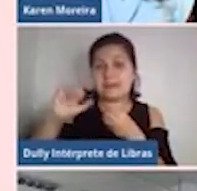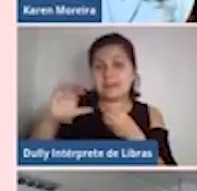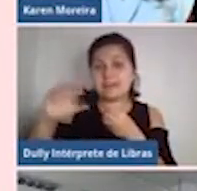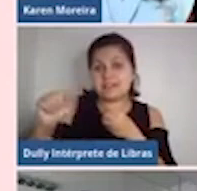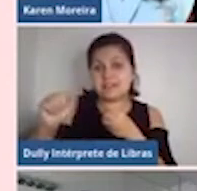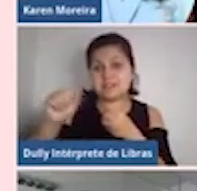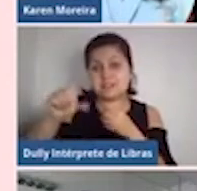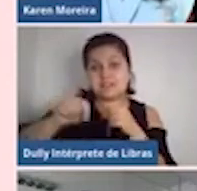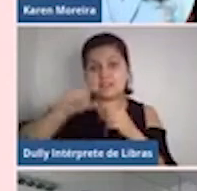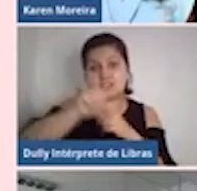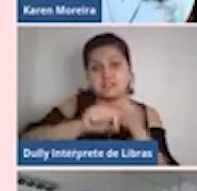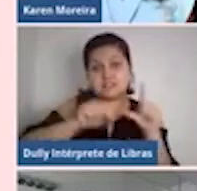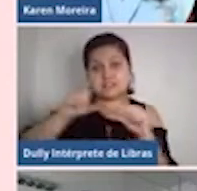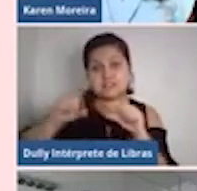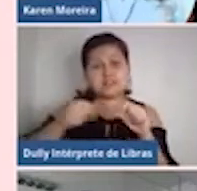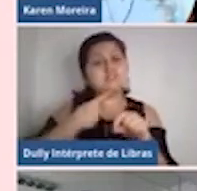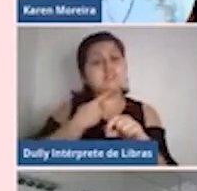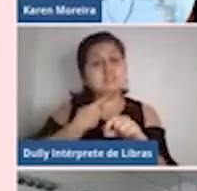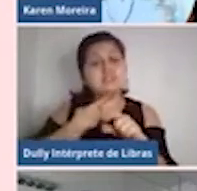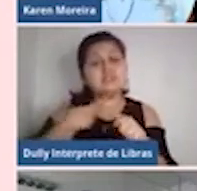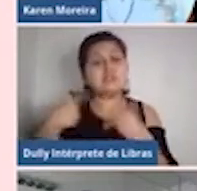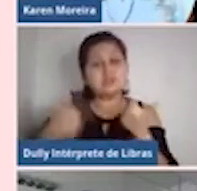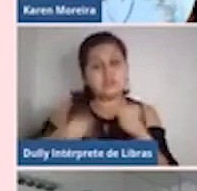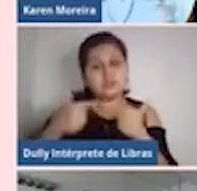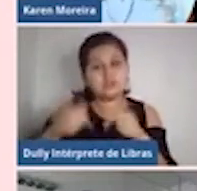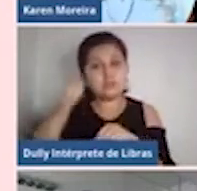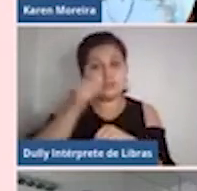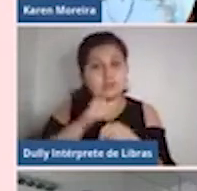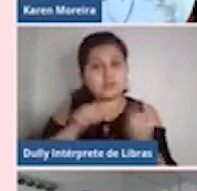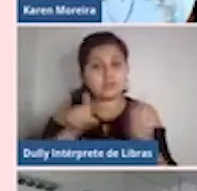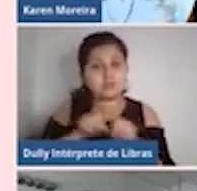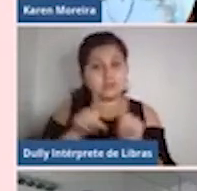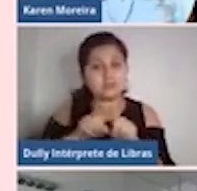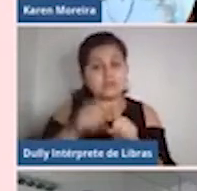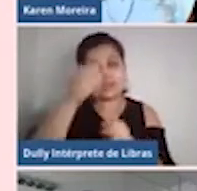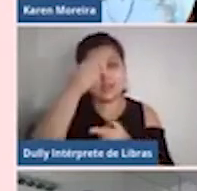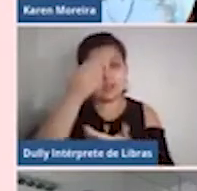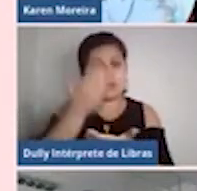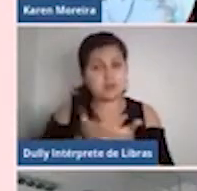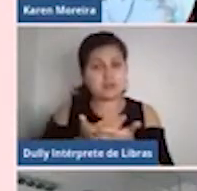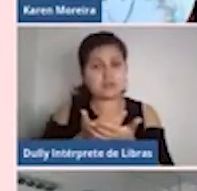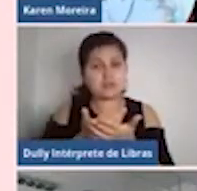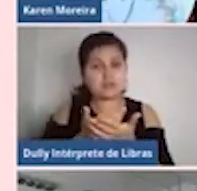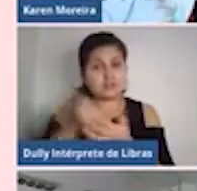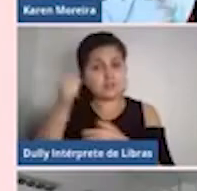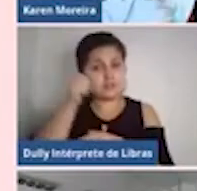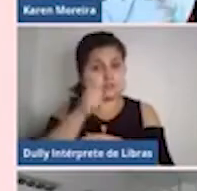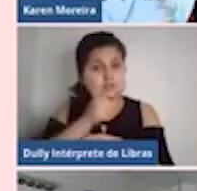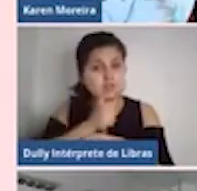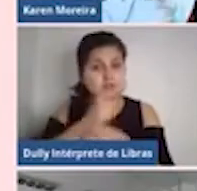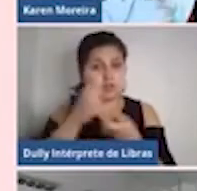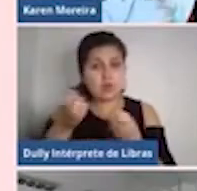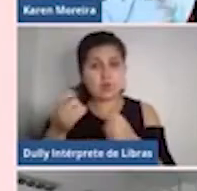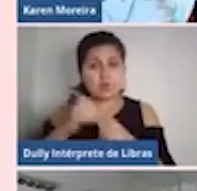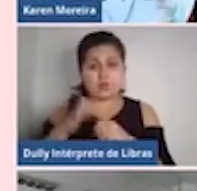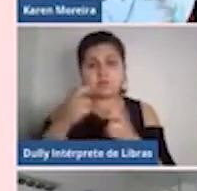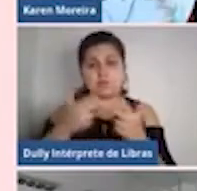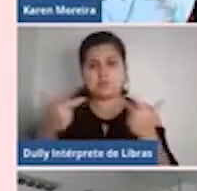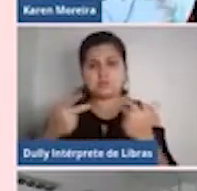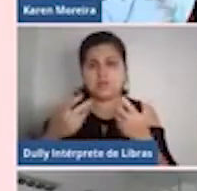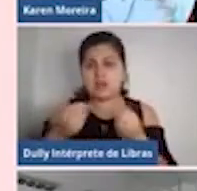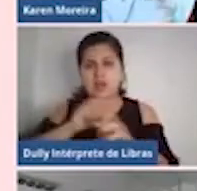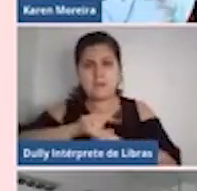Da seleção, enfim, e eu gosto de trabalhar com mulheres. E eu acredito que a mulher, quanto mais coisas, que a mulher ela